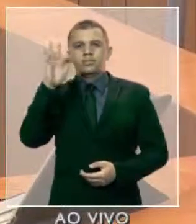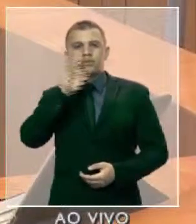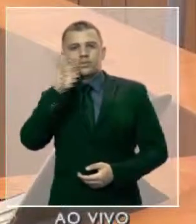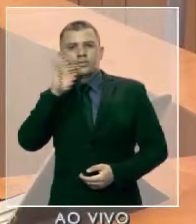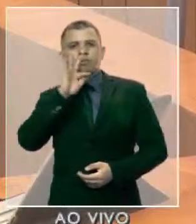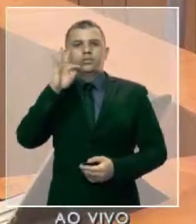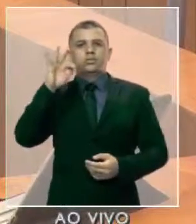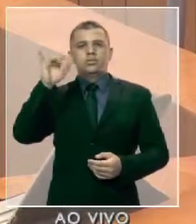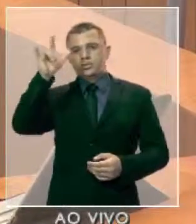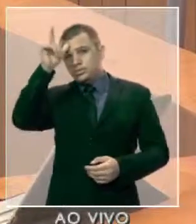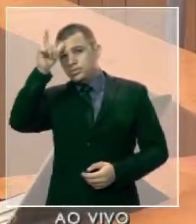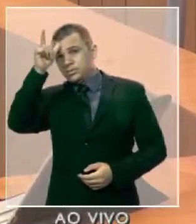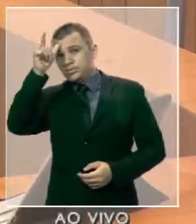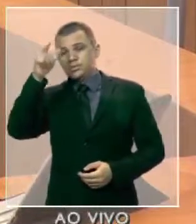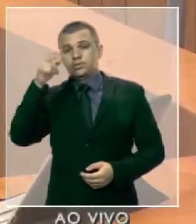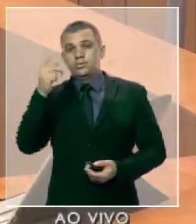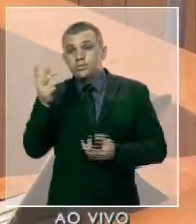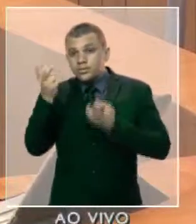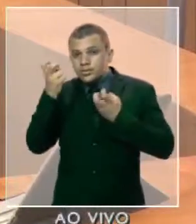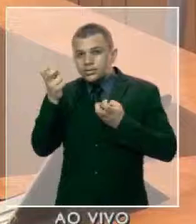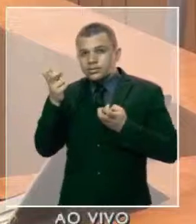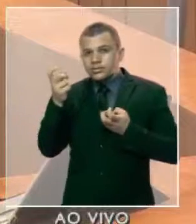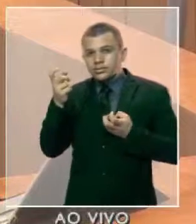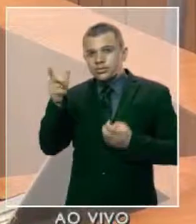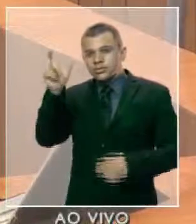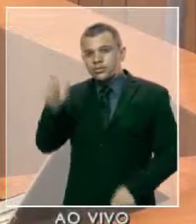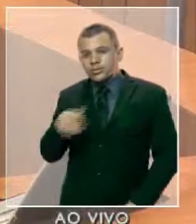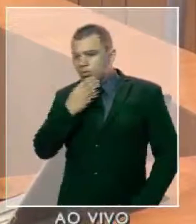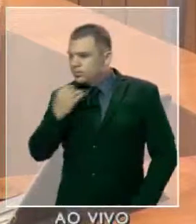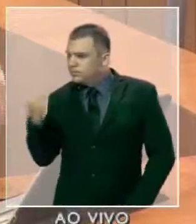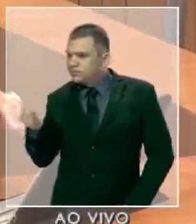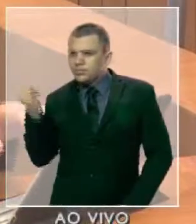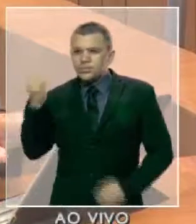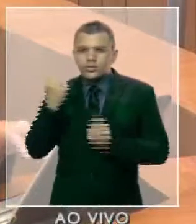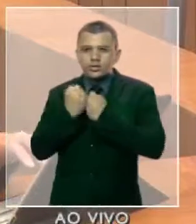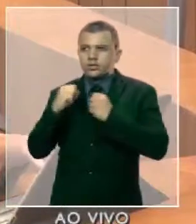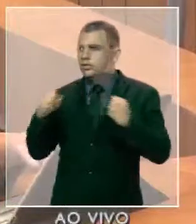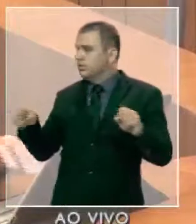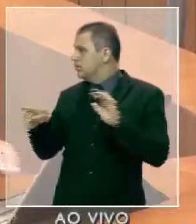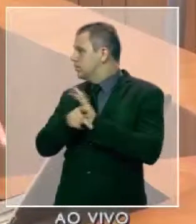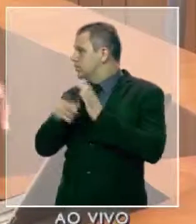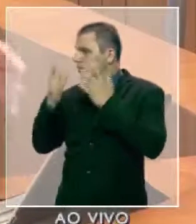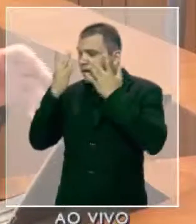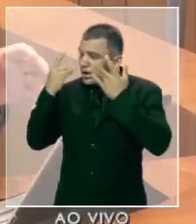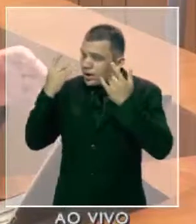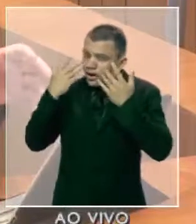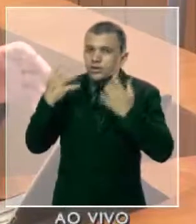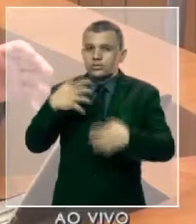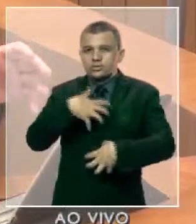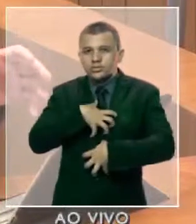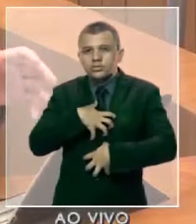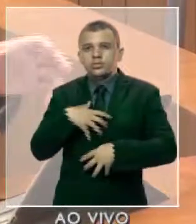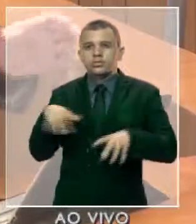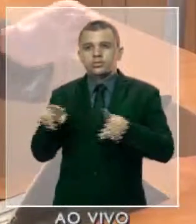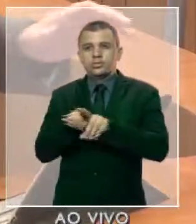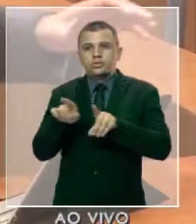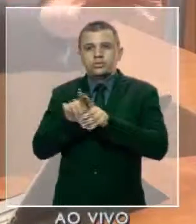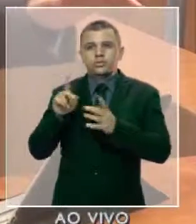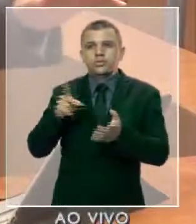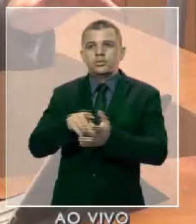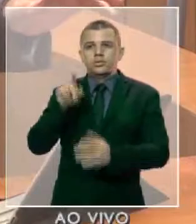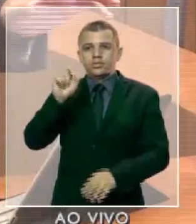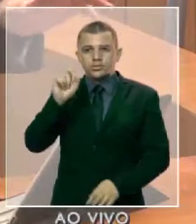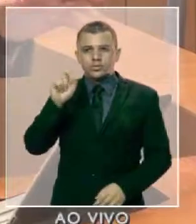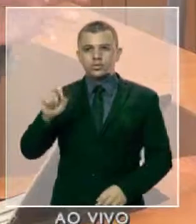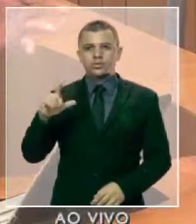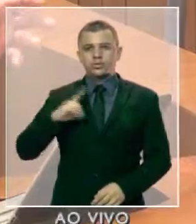a dimensão deste homem, das artes, da sensibilidade e realmente da